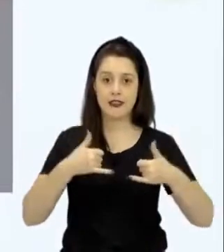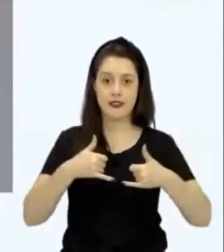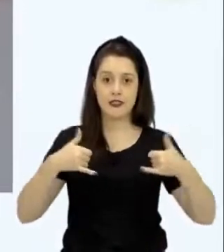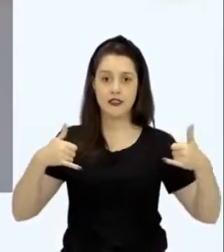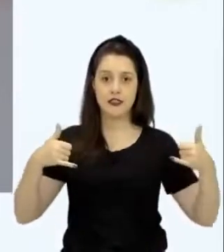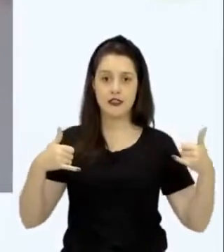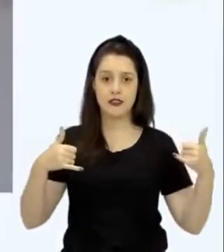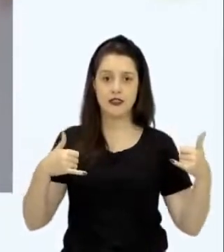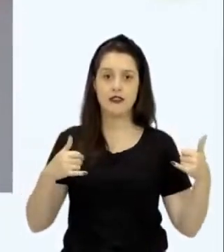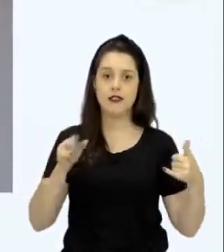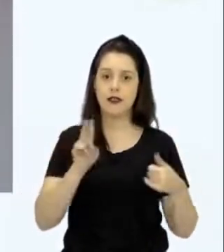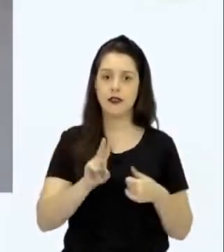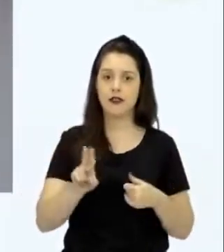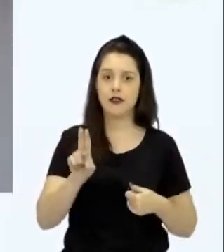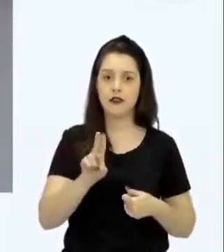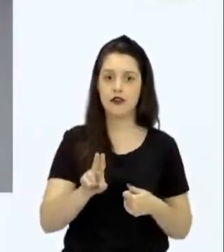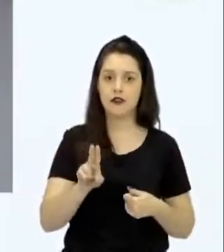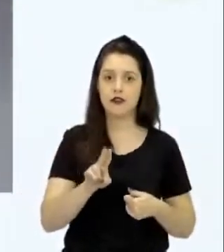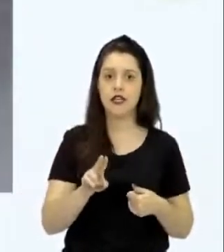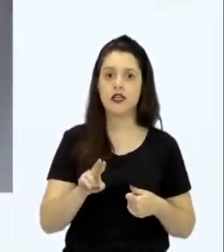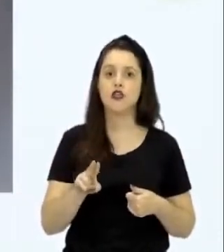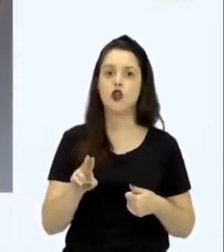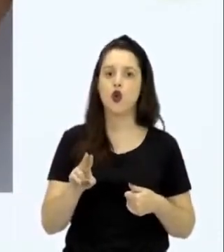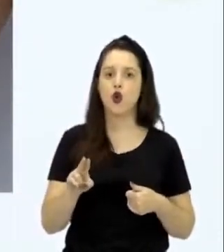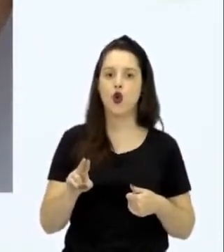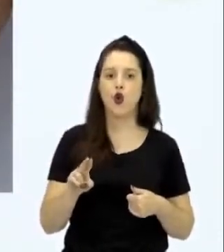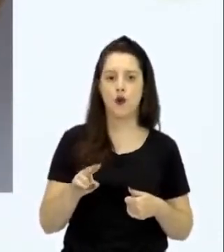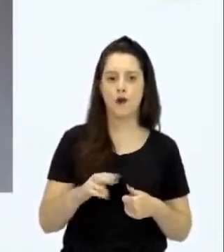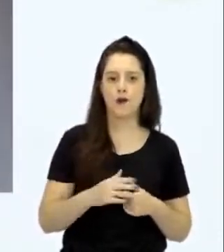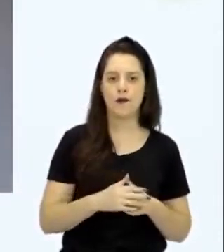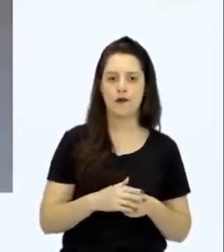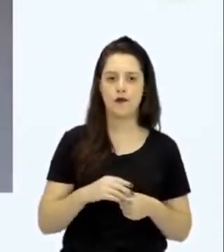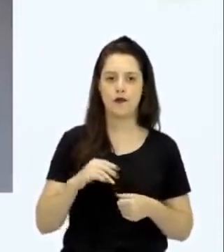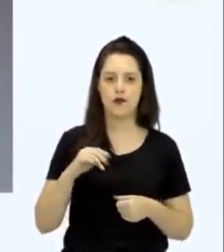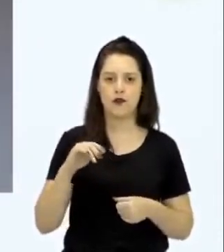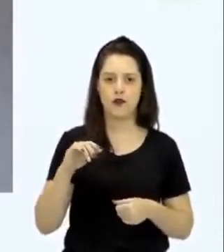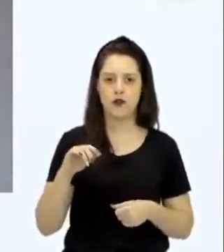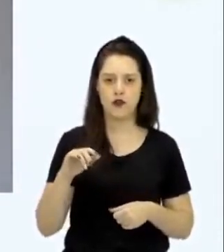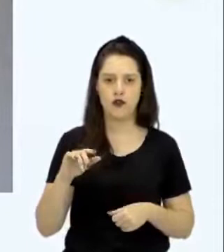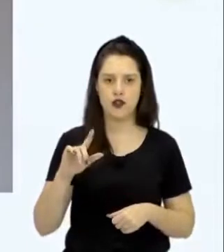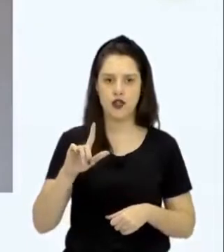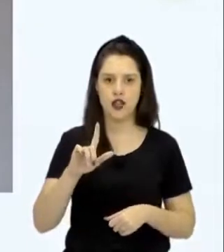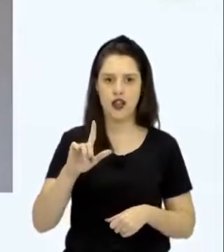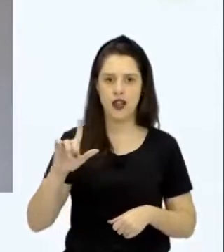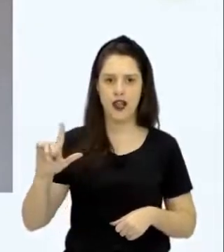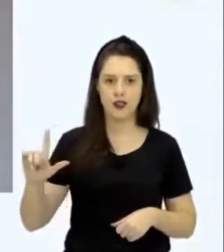vamos utilizar esses componentes: um LED,